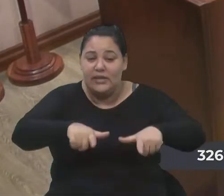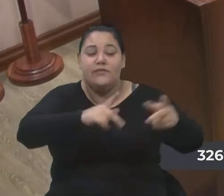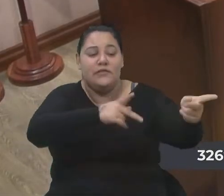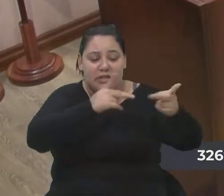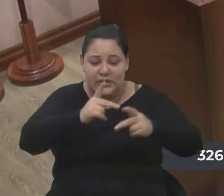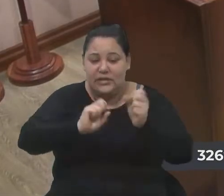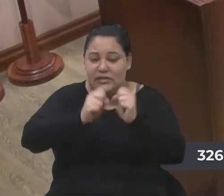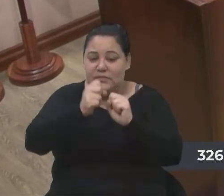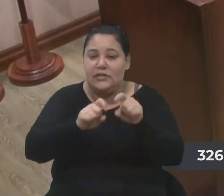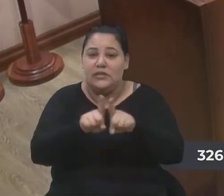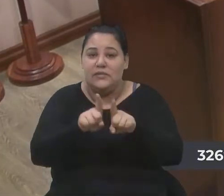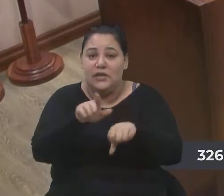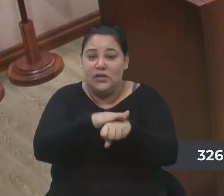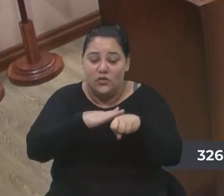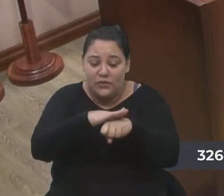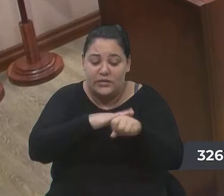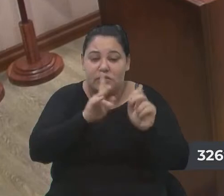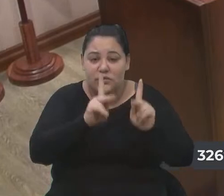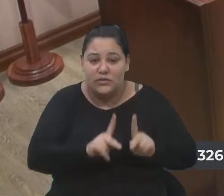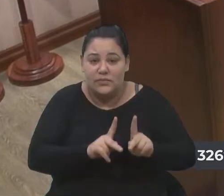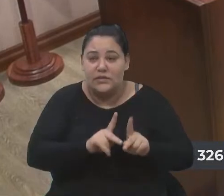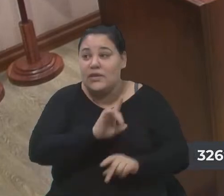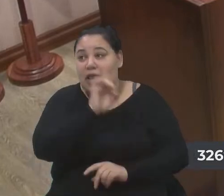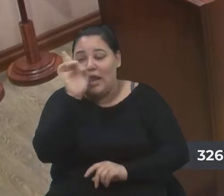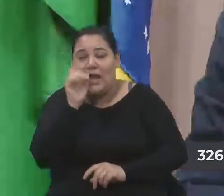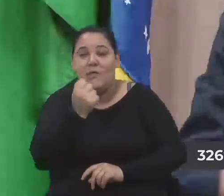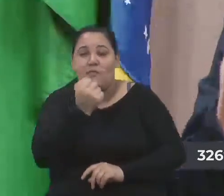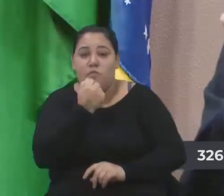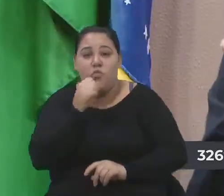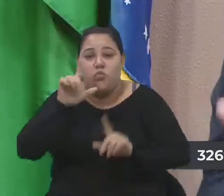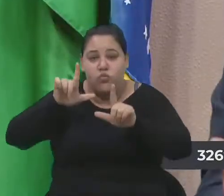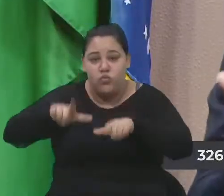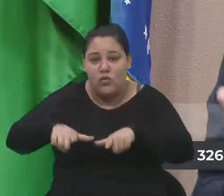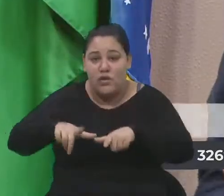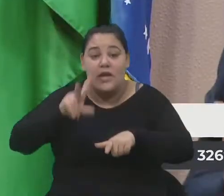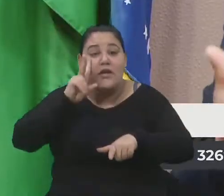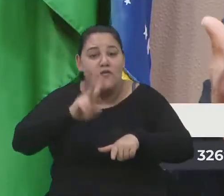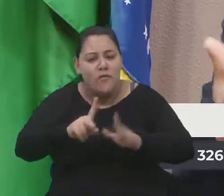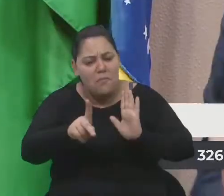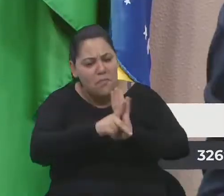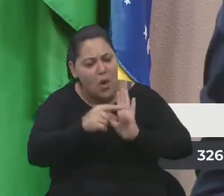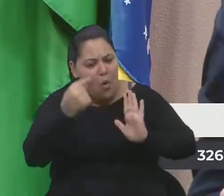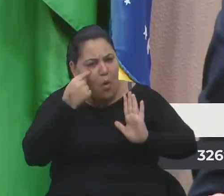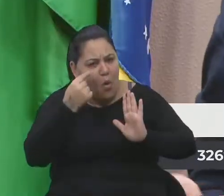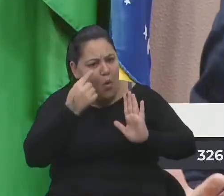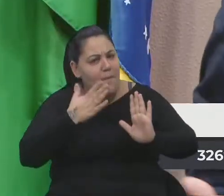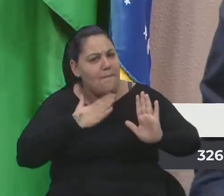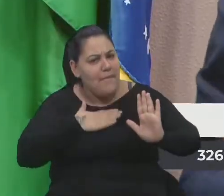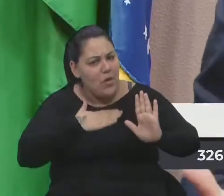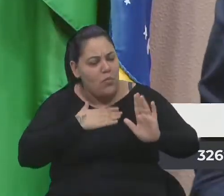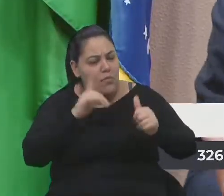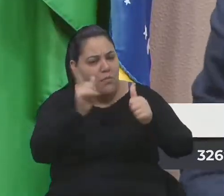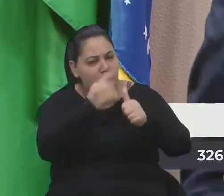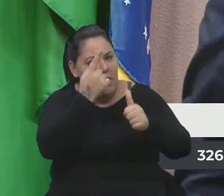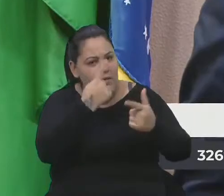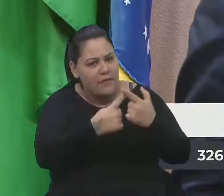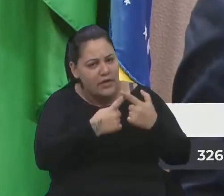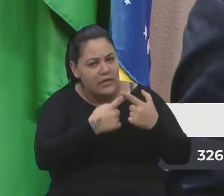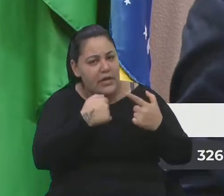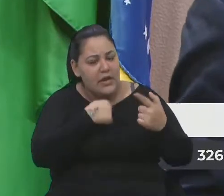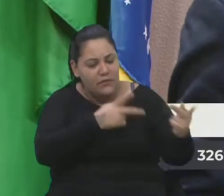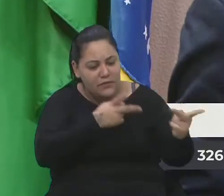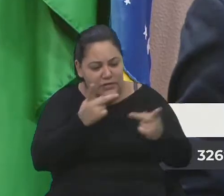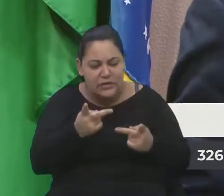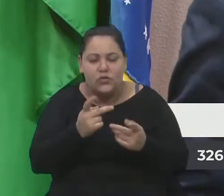deles, conversando com o pessoal lá da Pedreira e vendo com os meus próprios olhos pela primeira vez, porque é a primeira vez que eu vou